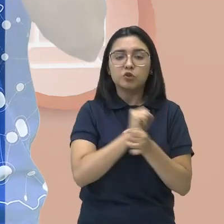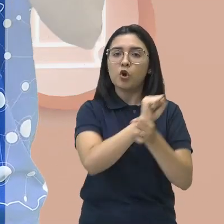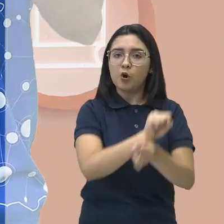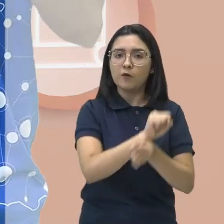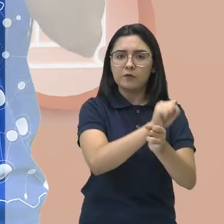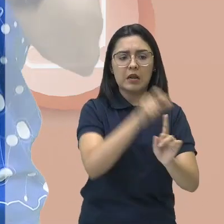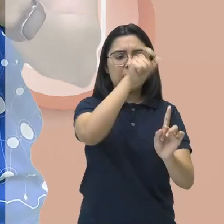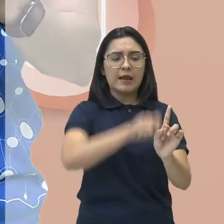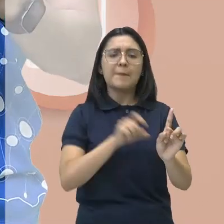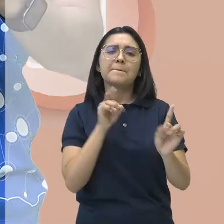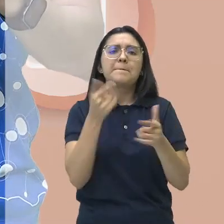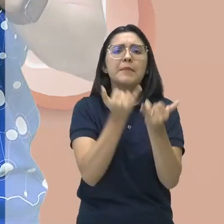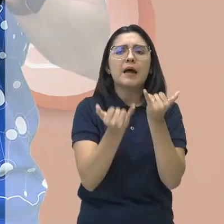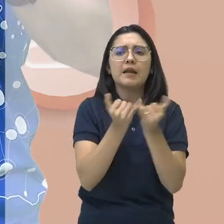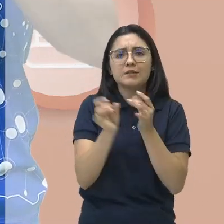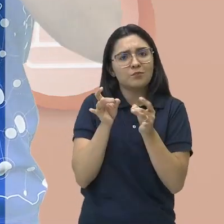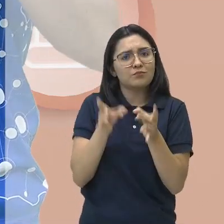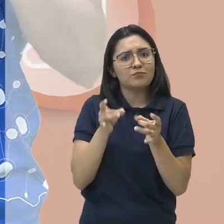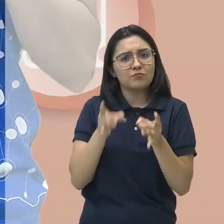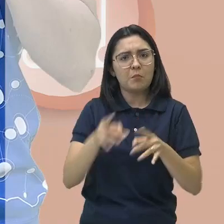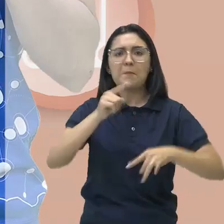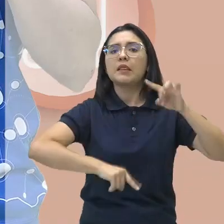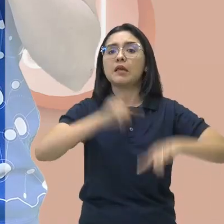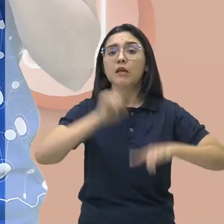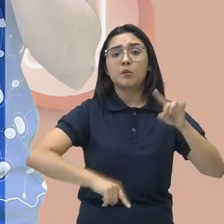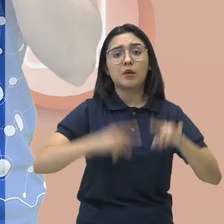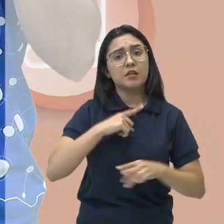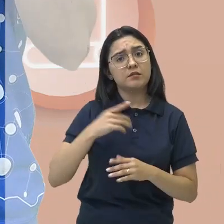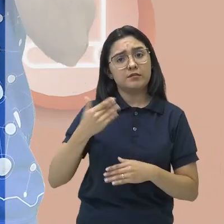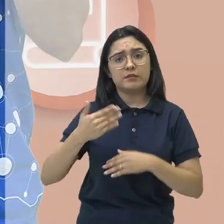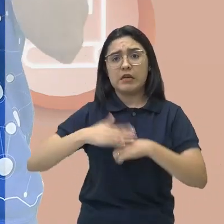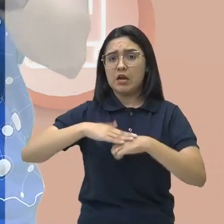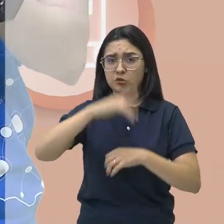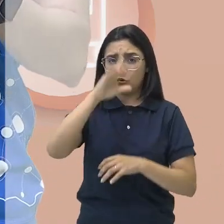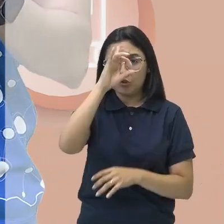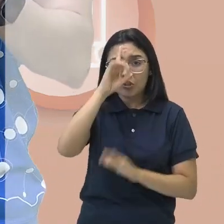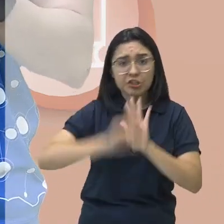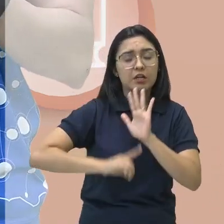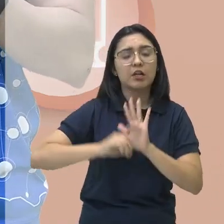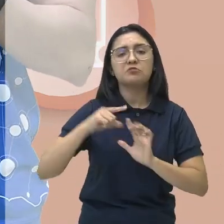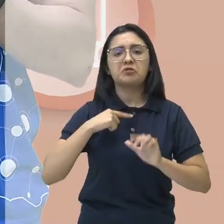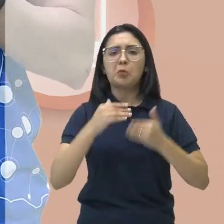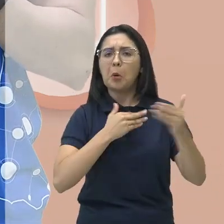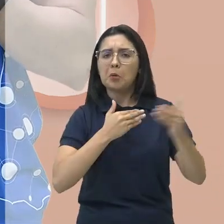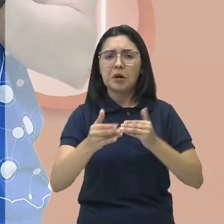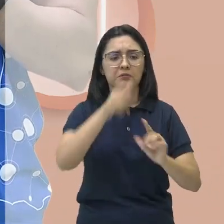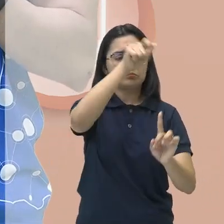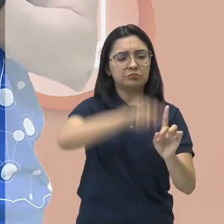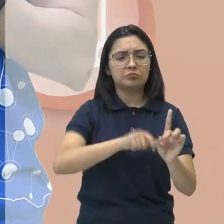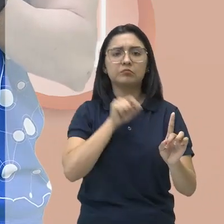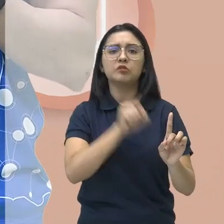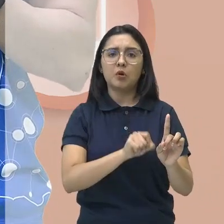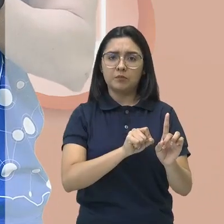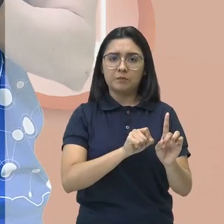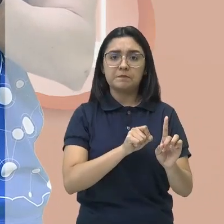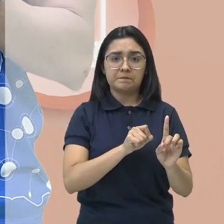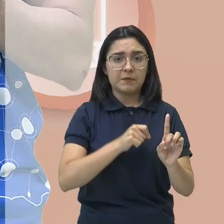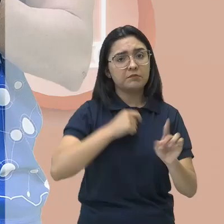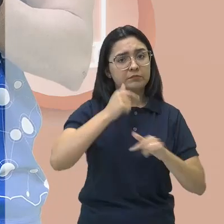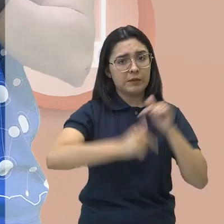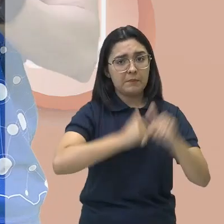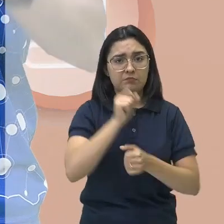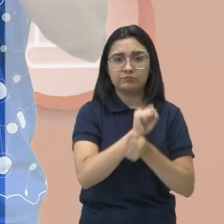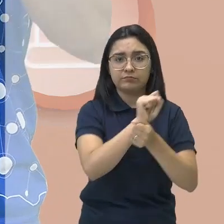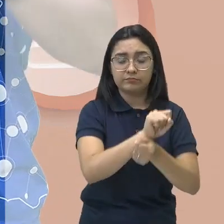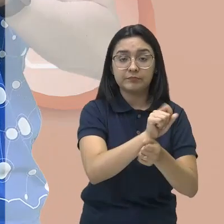escravo como uma mercadoria. Então, ele se acha no direito de fazer qualquer coisa com a pessoa que está sendo escravizada,